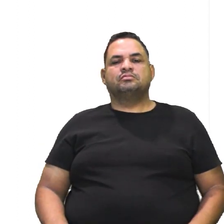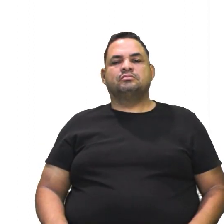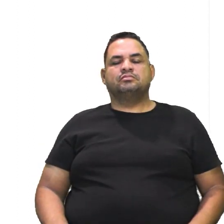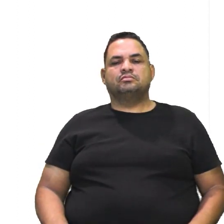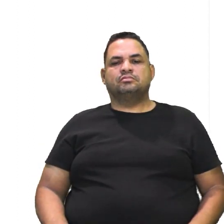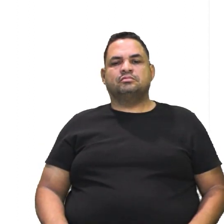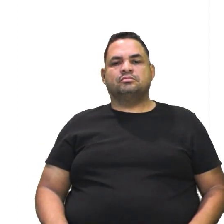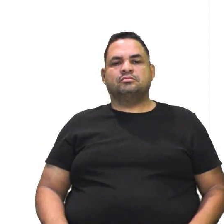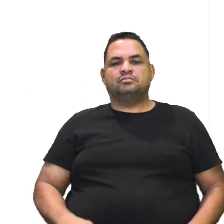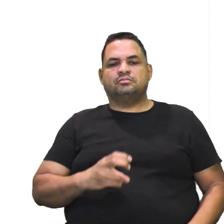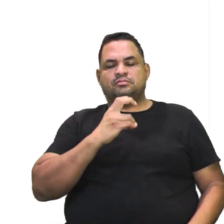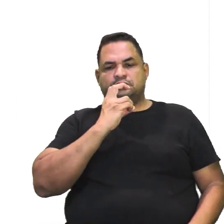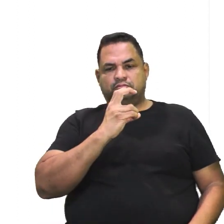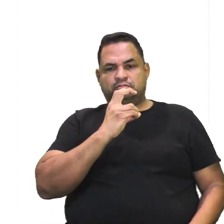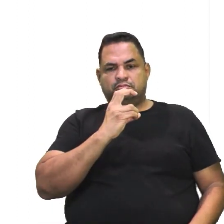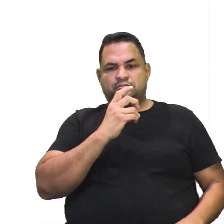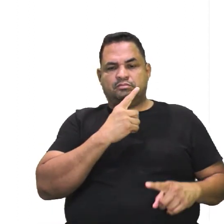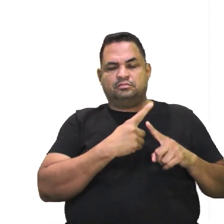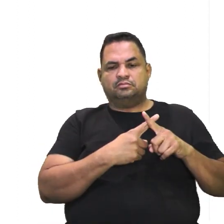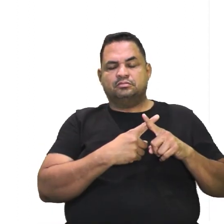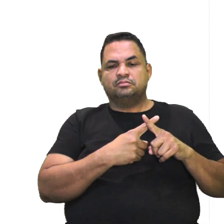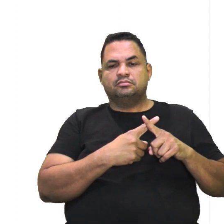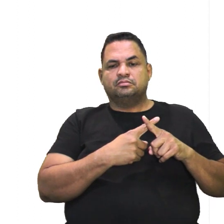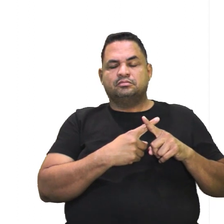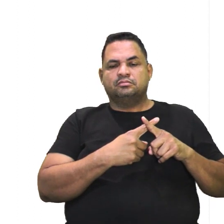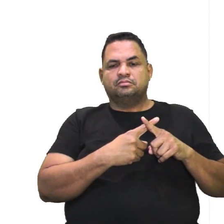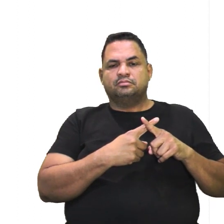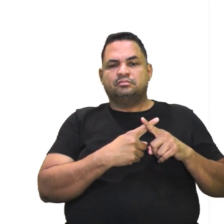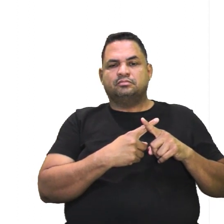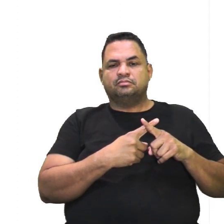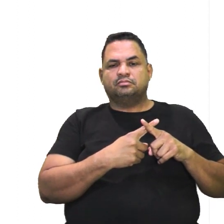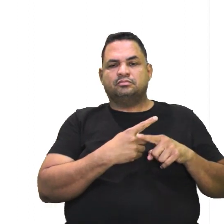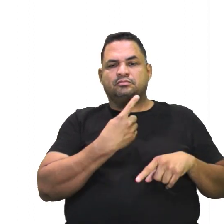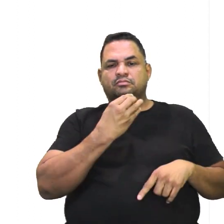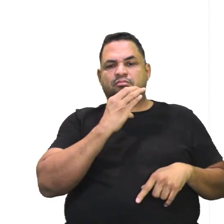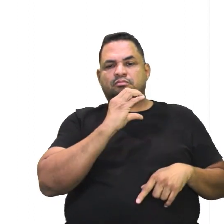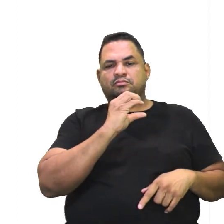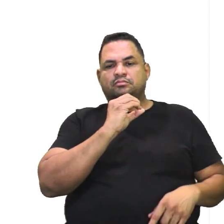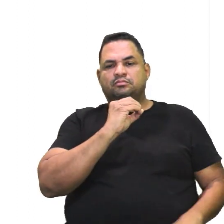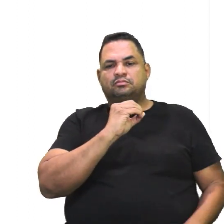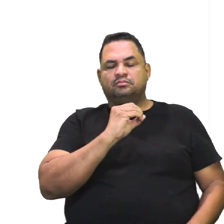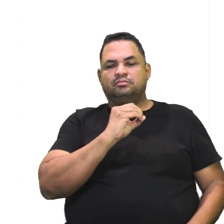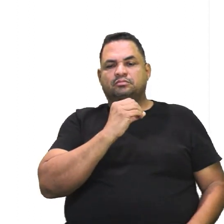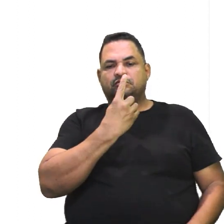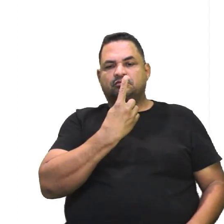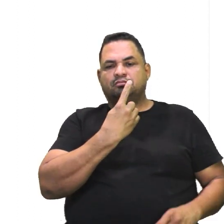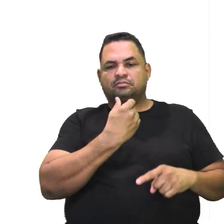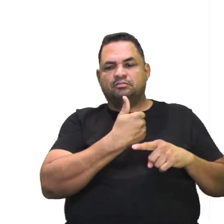mesma coisa que 5 vezes um